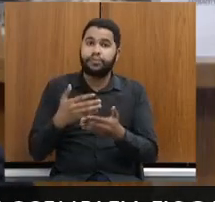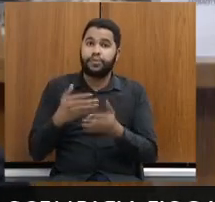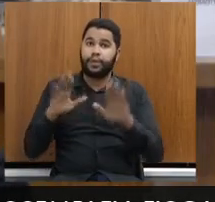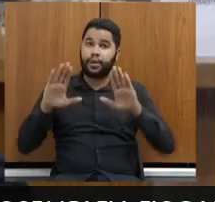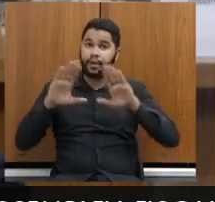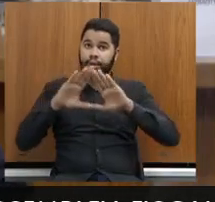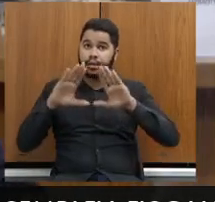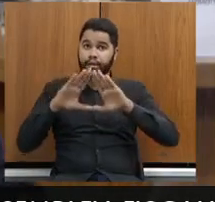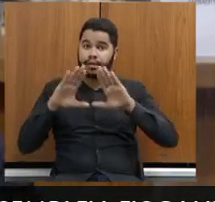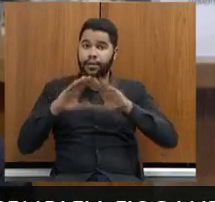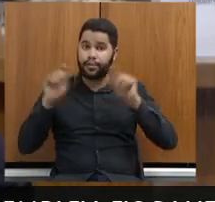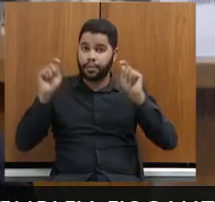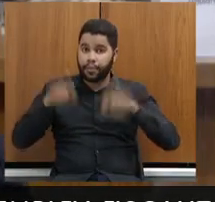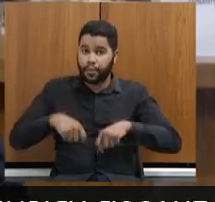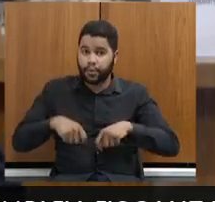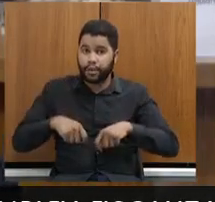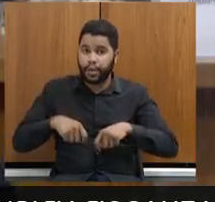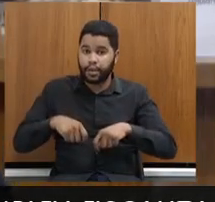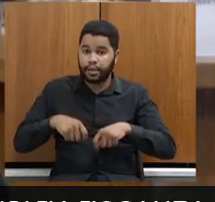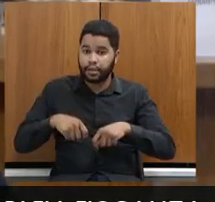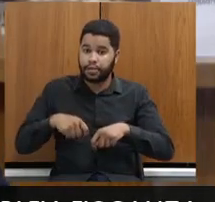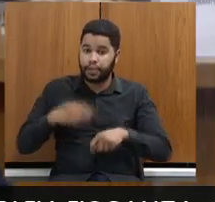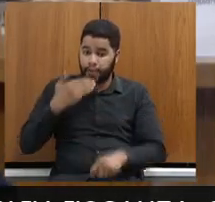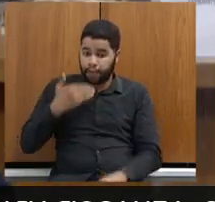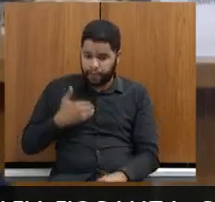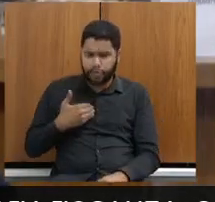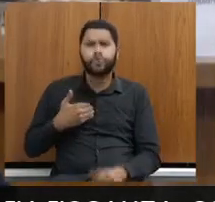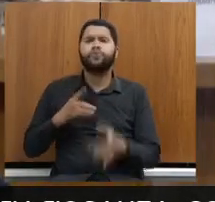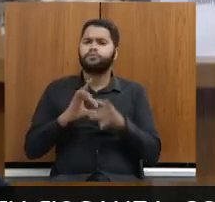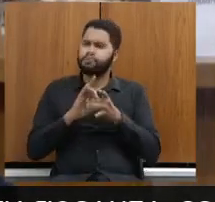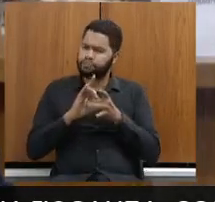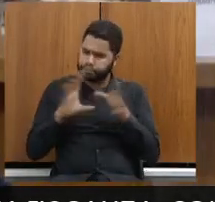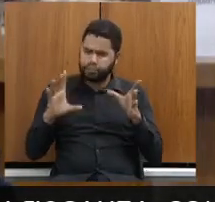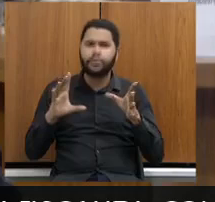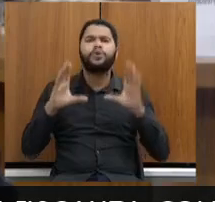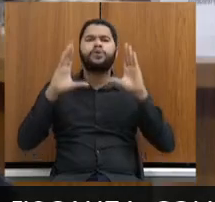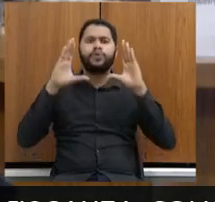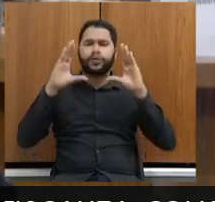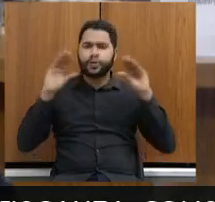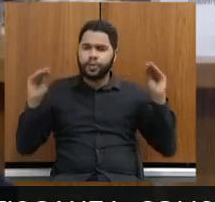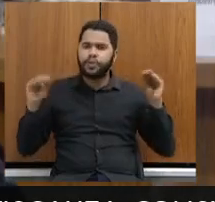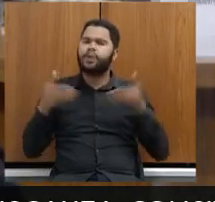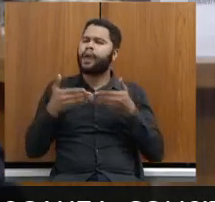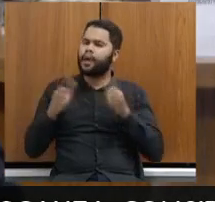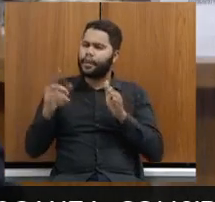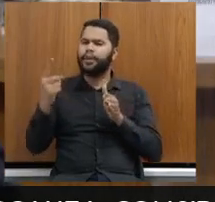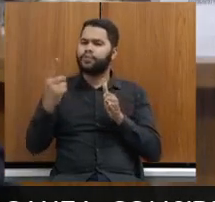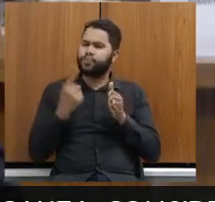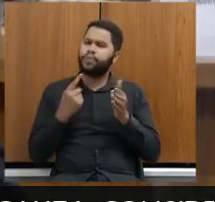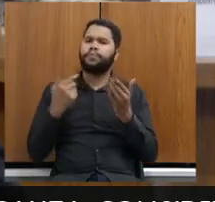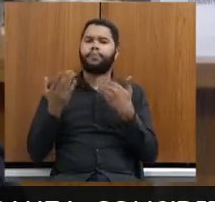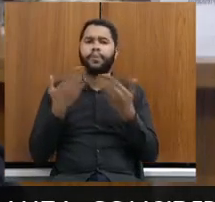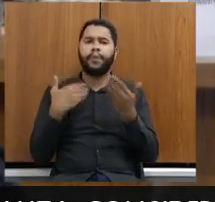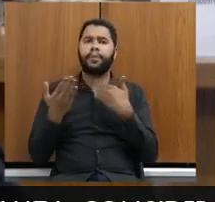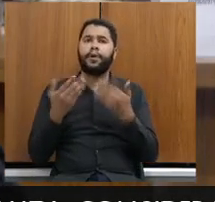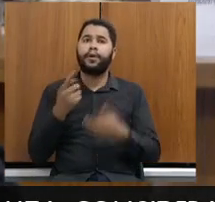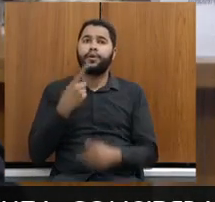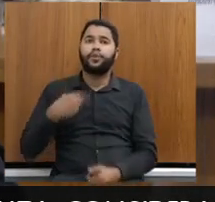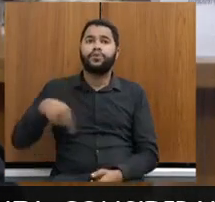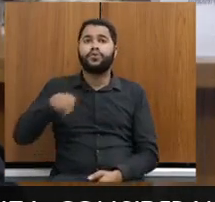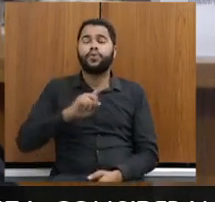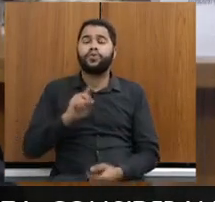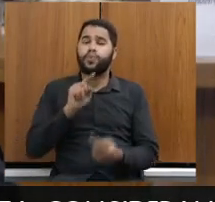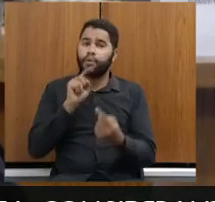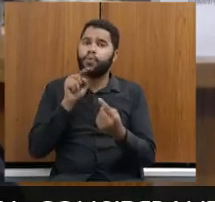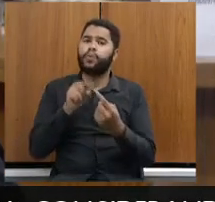Assembleia puder e tiver que contar conosco Pode ficar à vontade pode ficar tranquila as portas do gabinete com tá sempre aberto a nossa a nossa